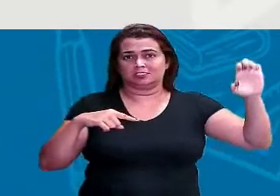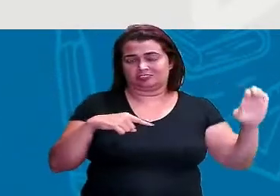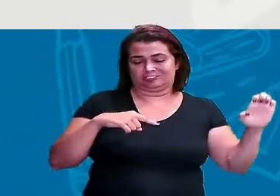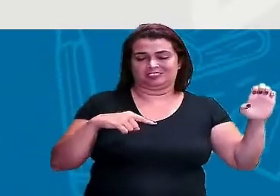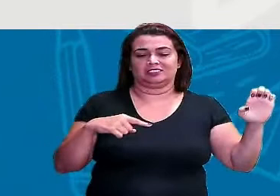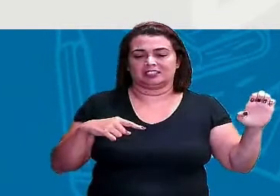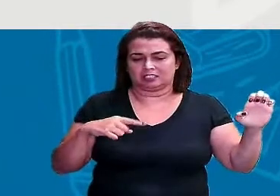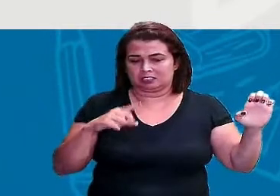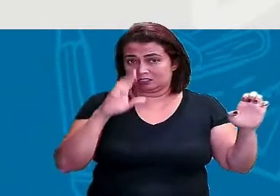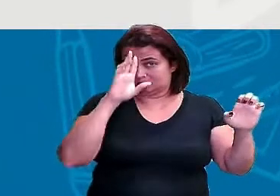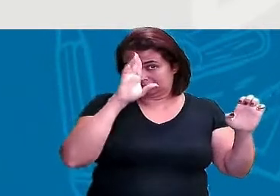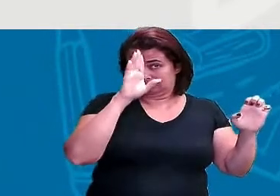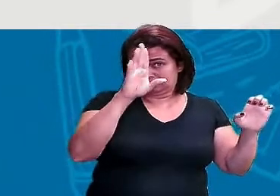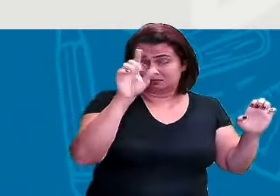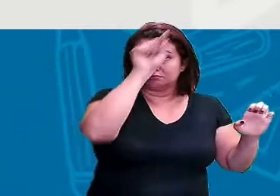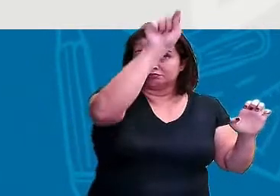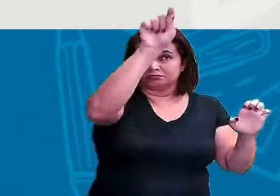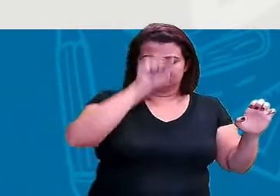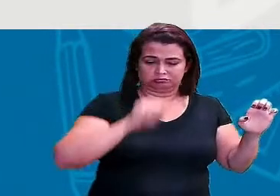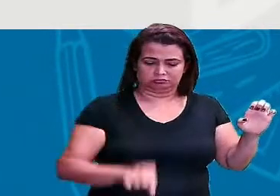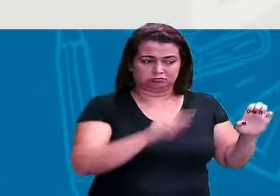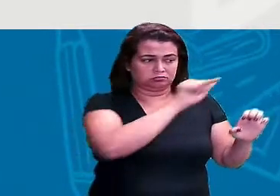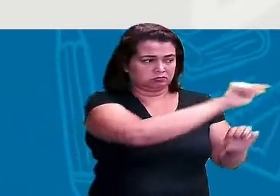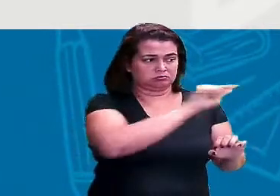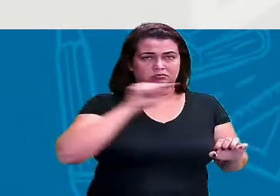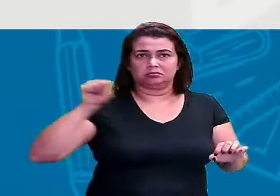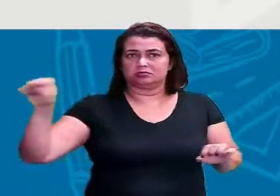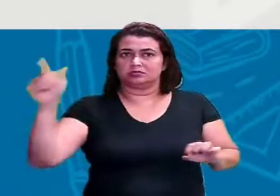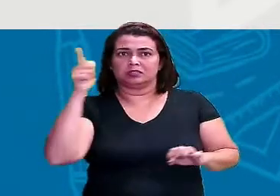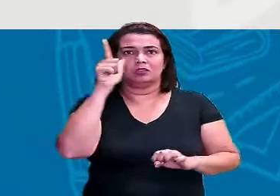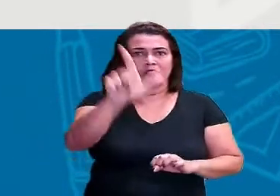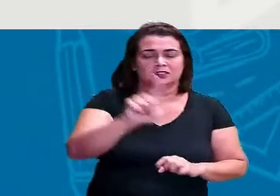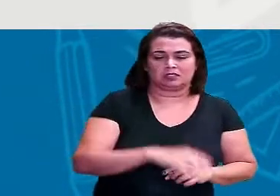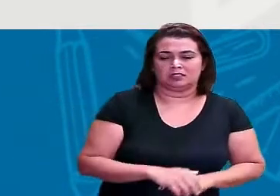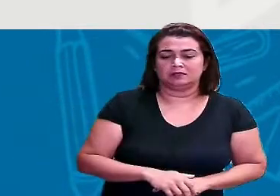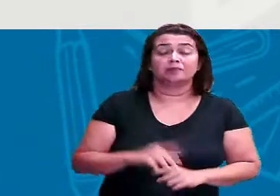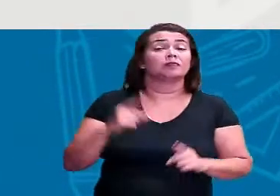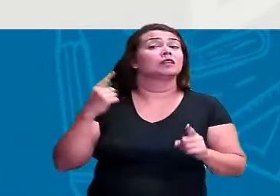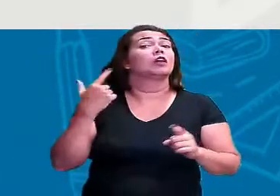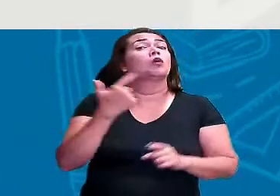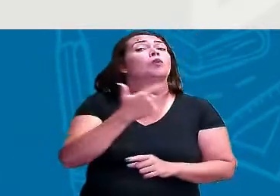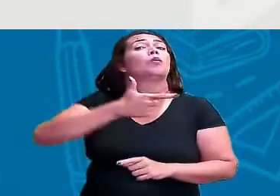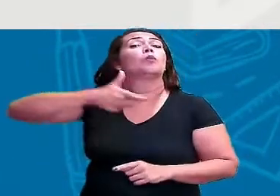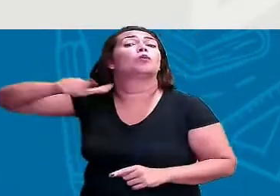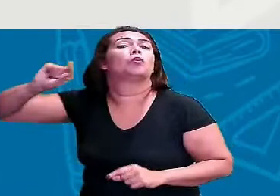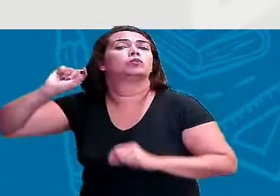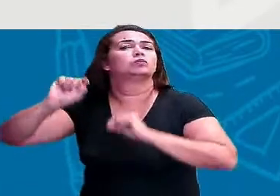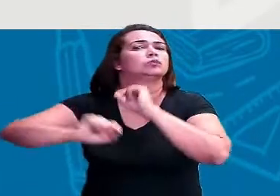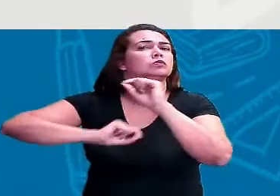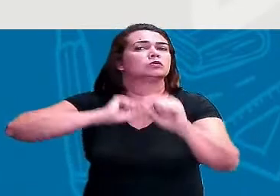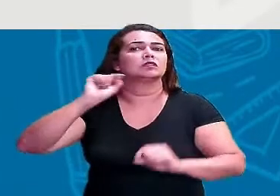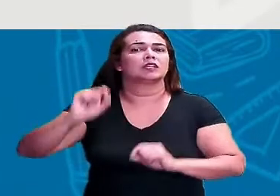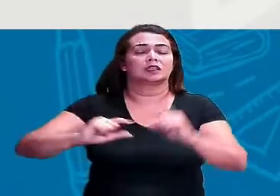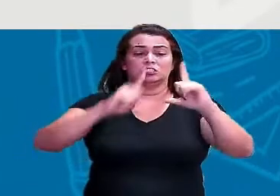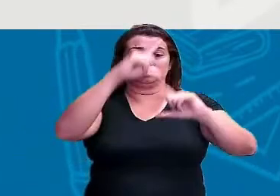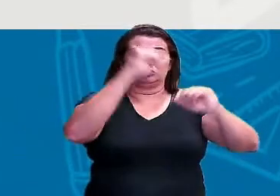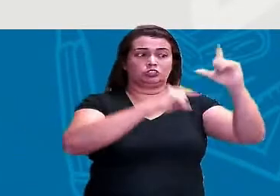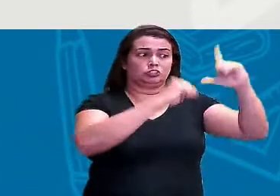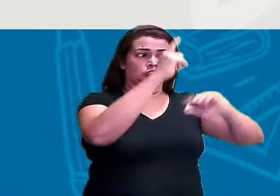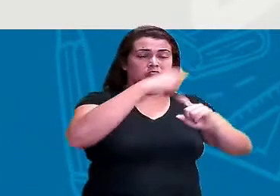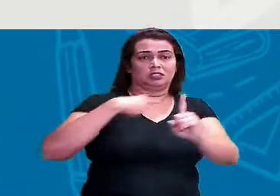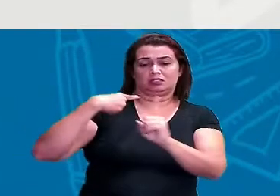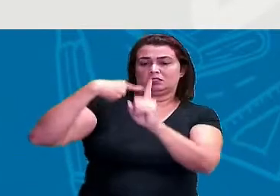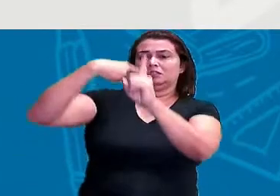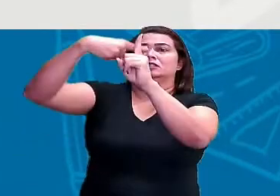outros pontos de direção. Outra forma era pelo Cruzeiro do Sul. Uma vez identificado aqui o Cruzeiro